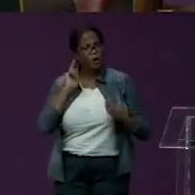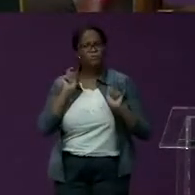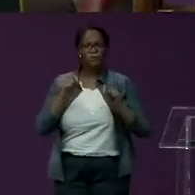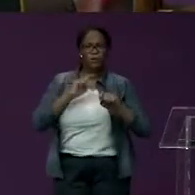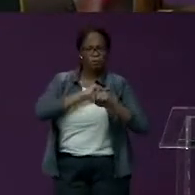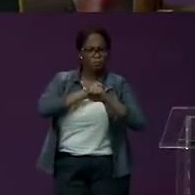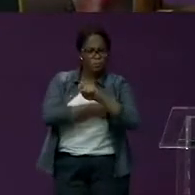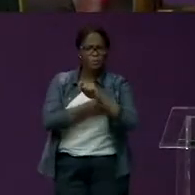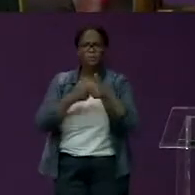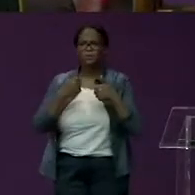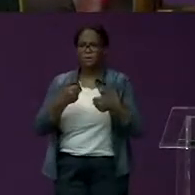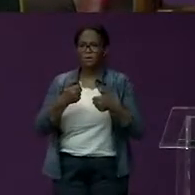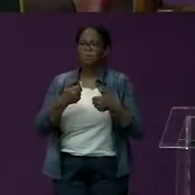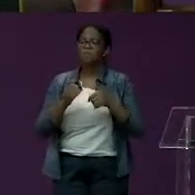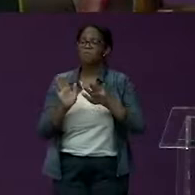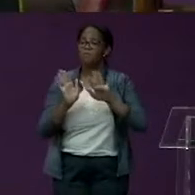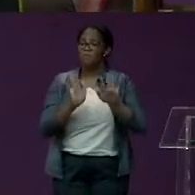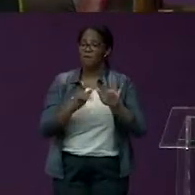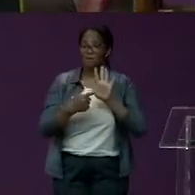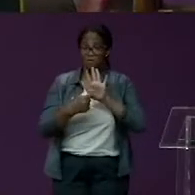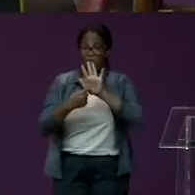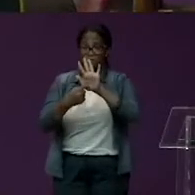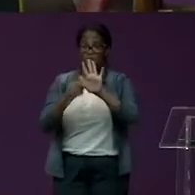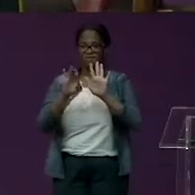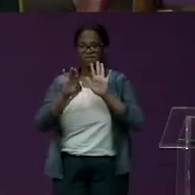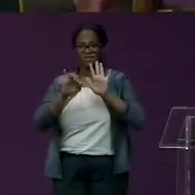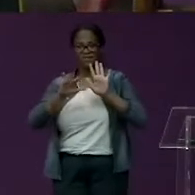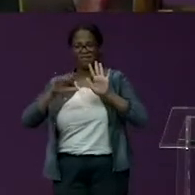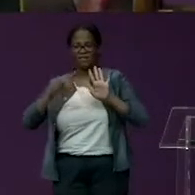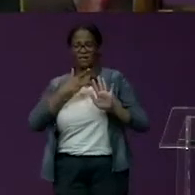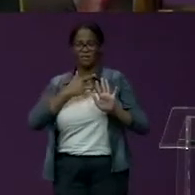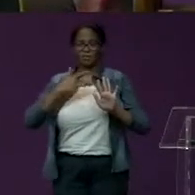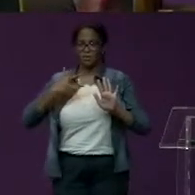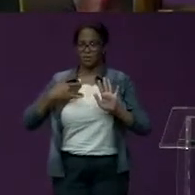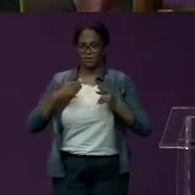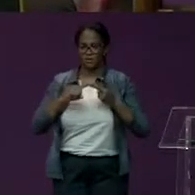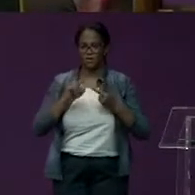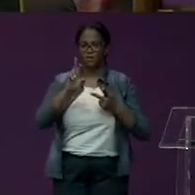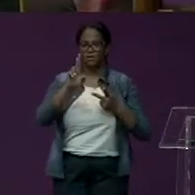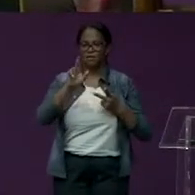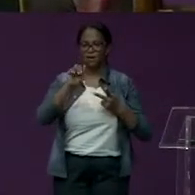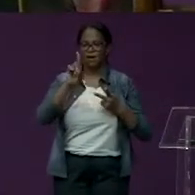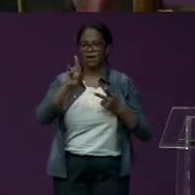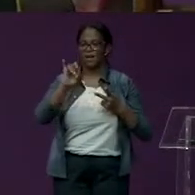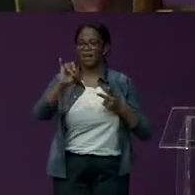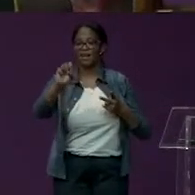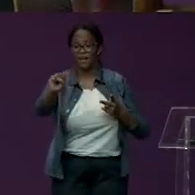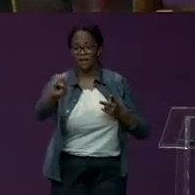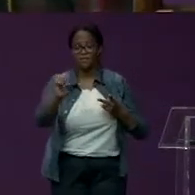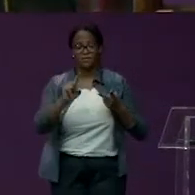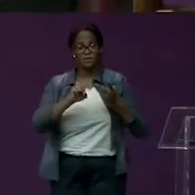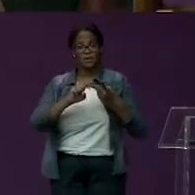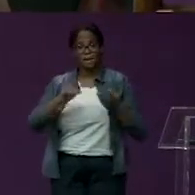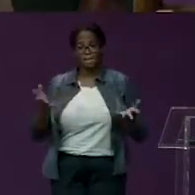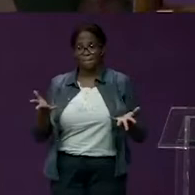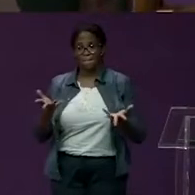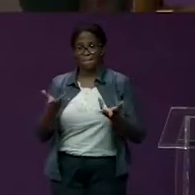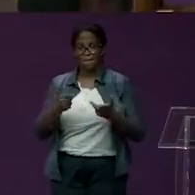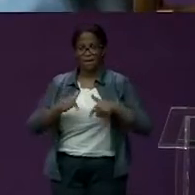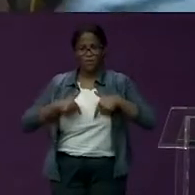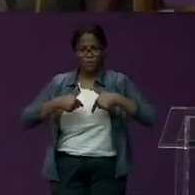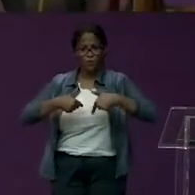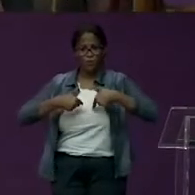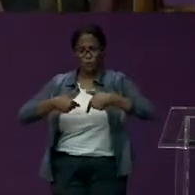potência, muita força, como mostra o Canal Saúde, rádios, né? As maravilhosas